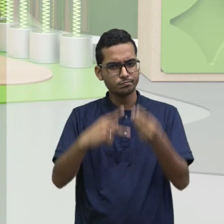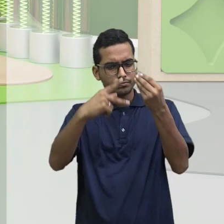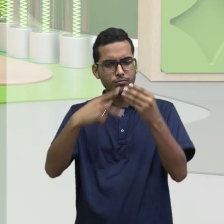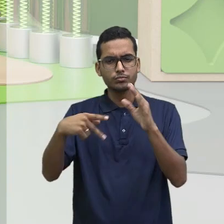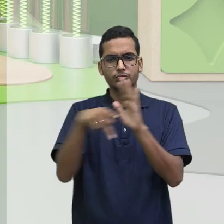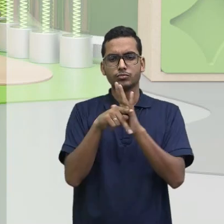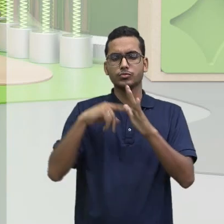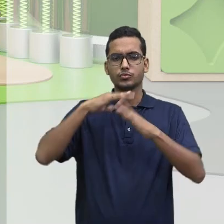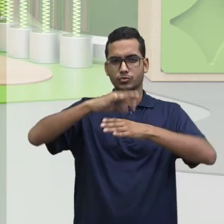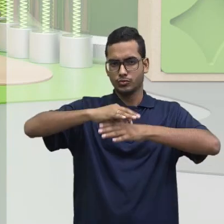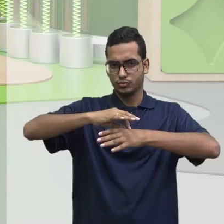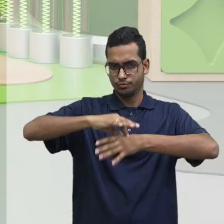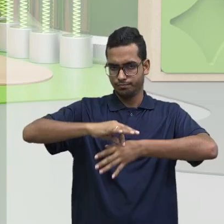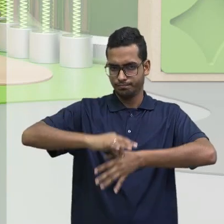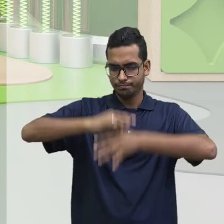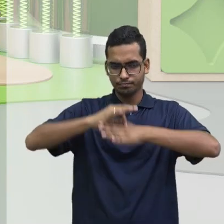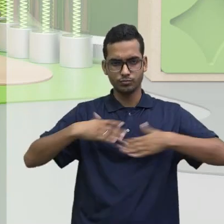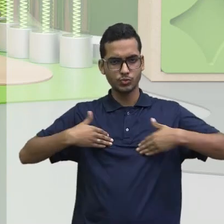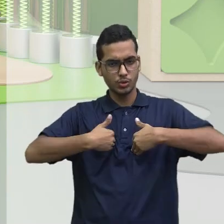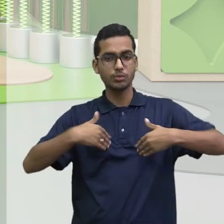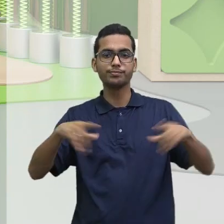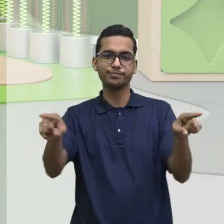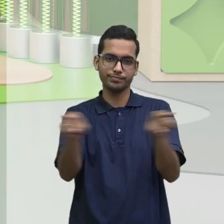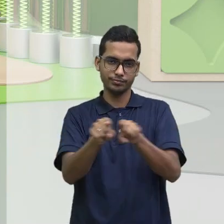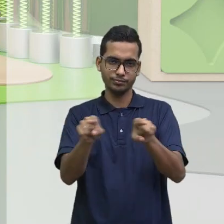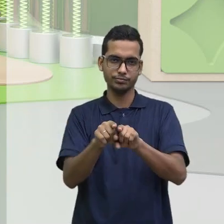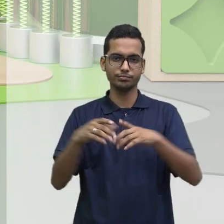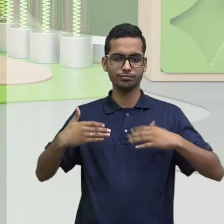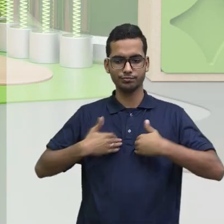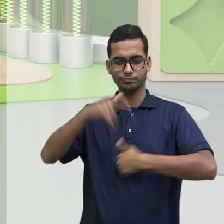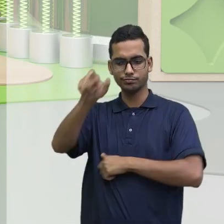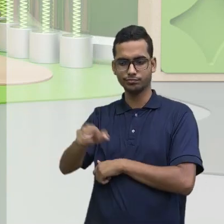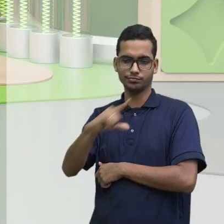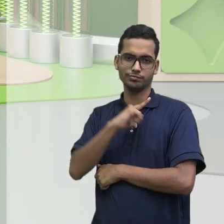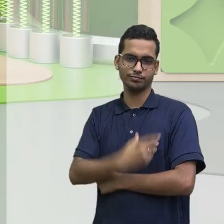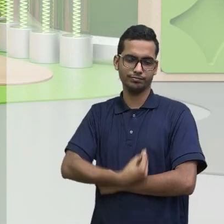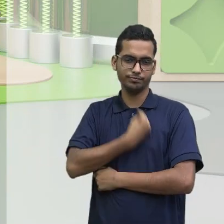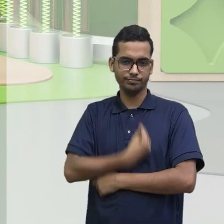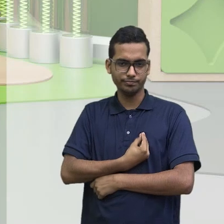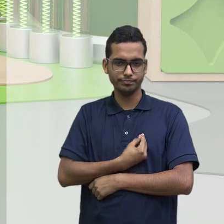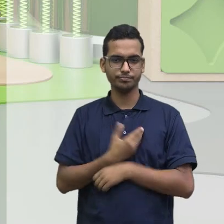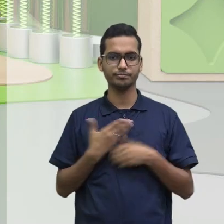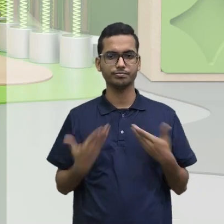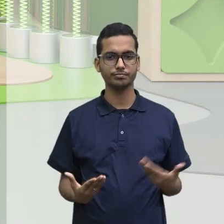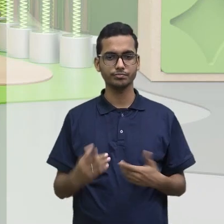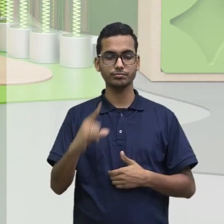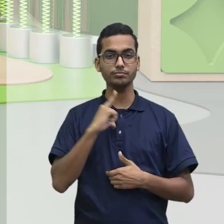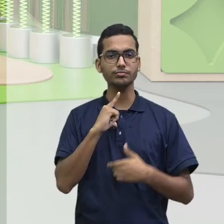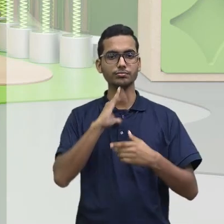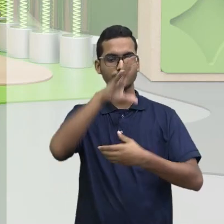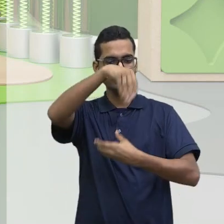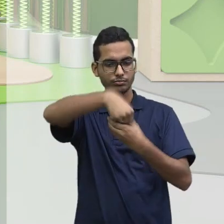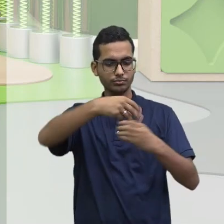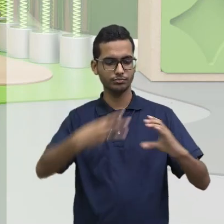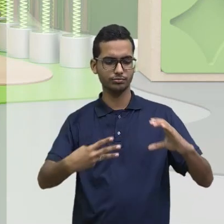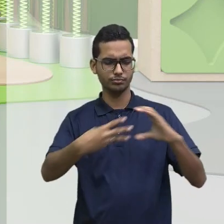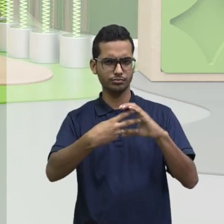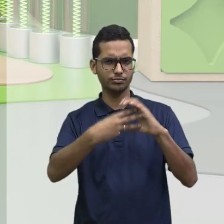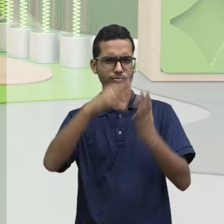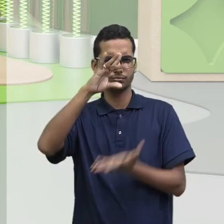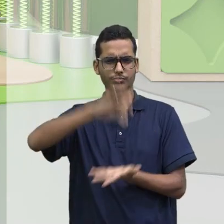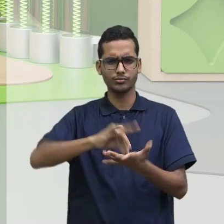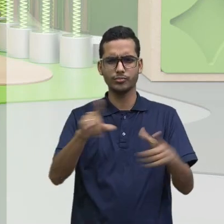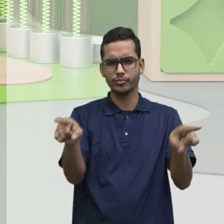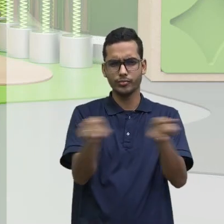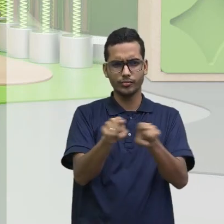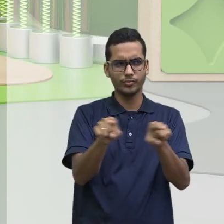também, pertencia aí a um ser vivo. Então, se pertencia a um ser vivo, tem ali células, e essas células